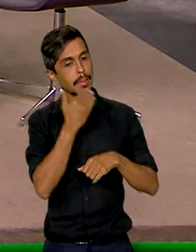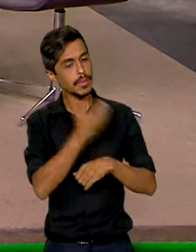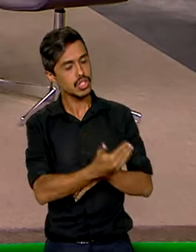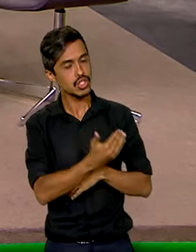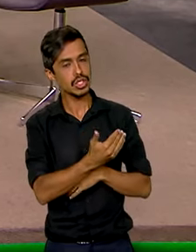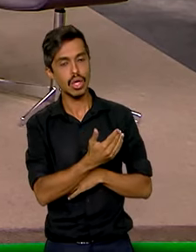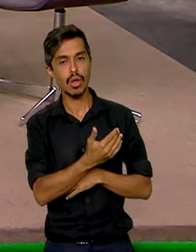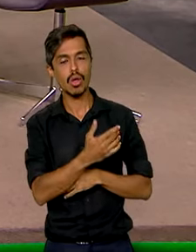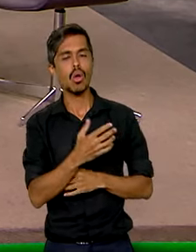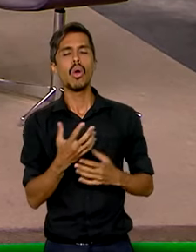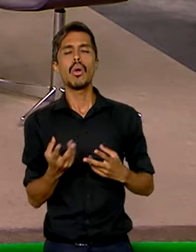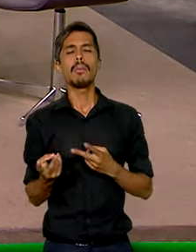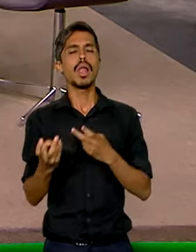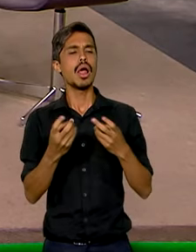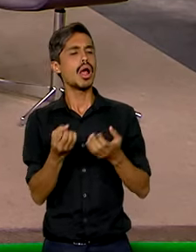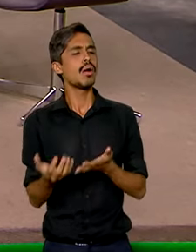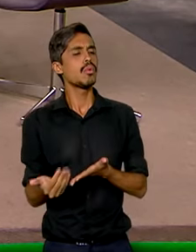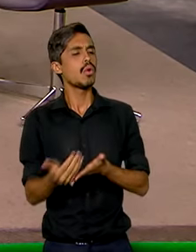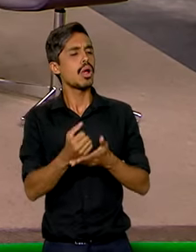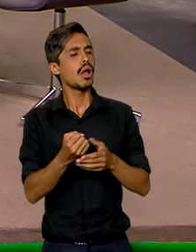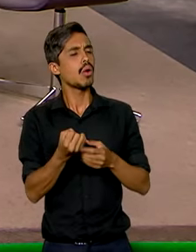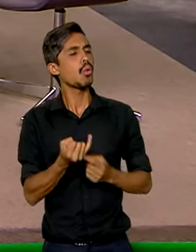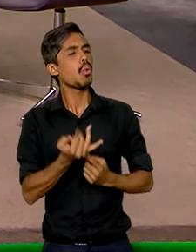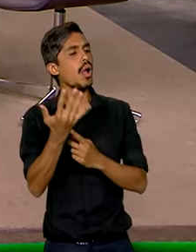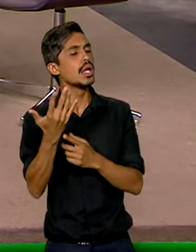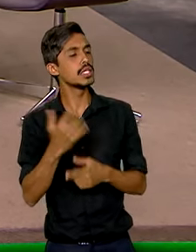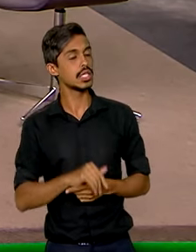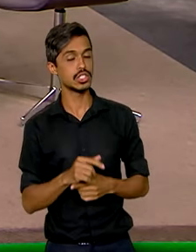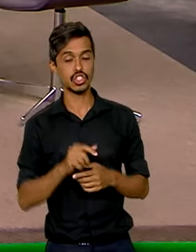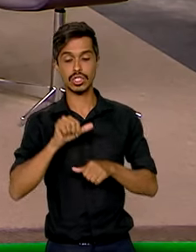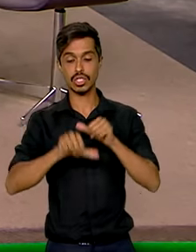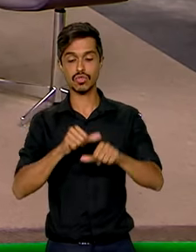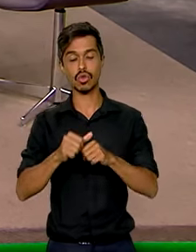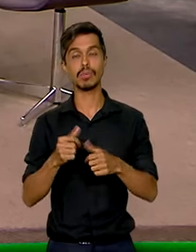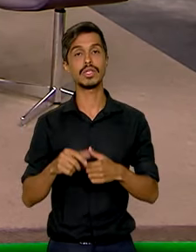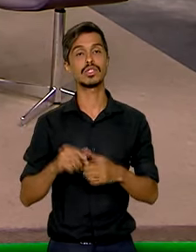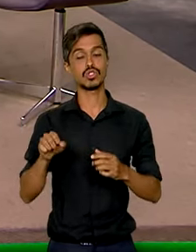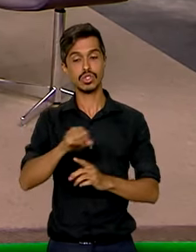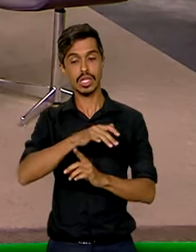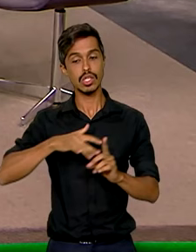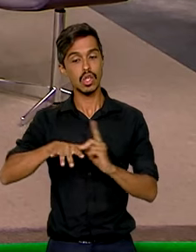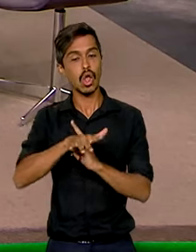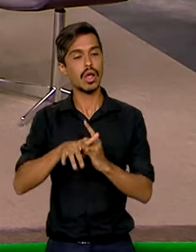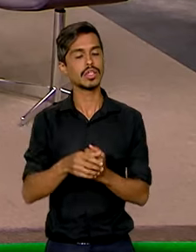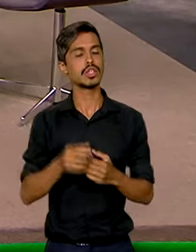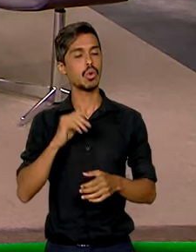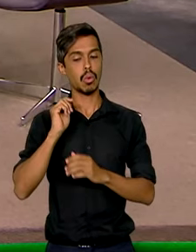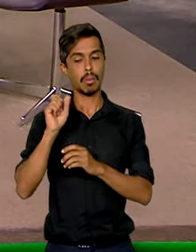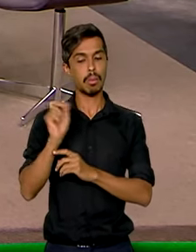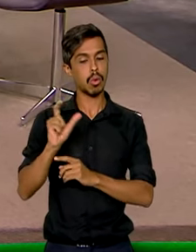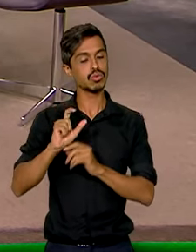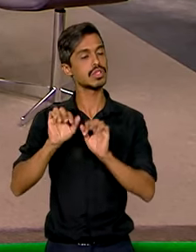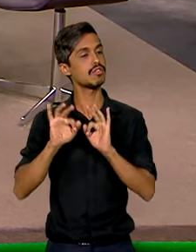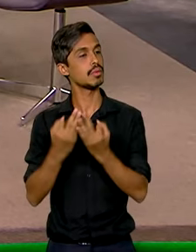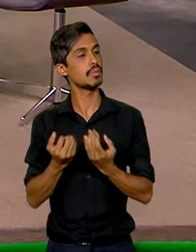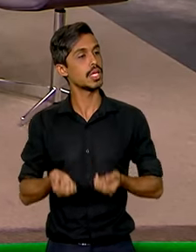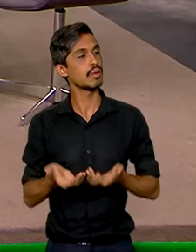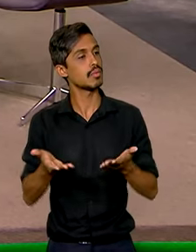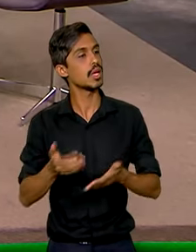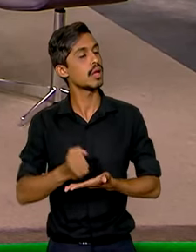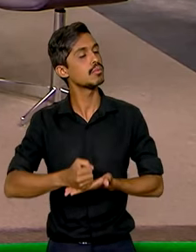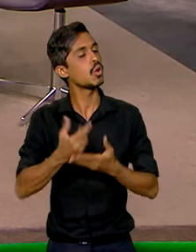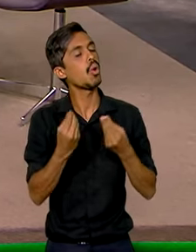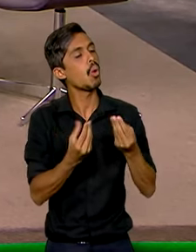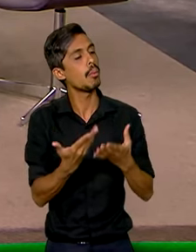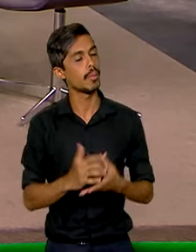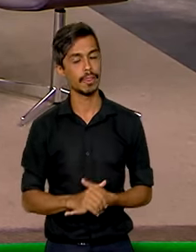senhora um balanço sobre a transformação social que o Bolsa Família trouxe ao país nesses 20 anos. Então, o